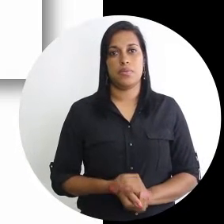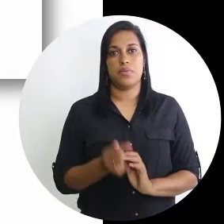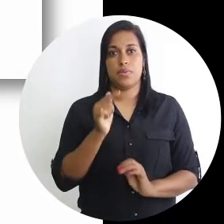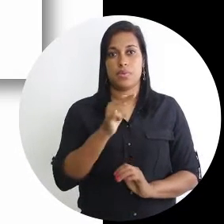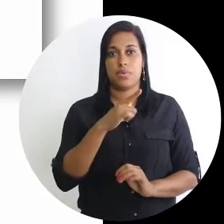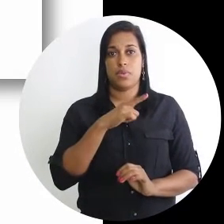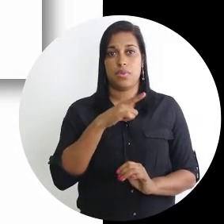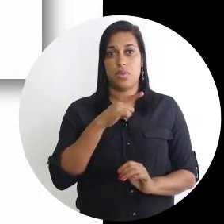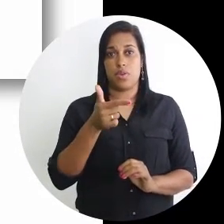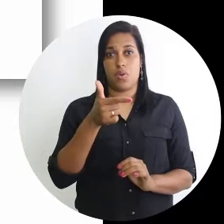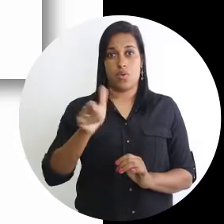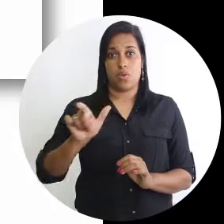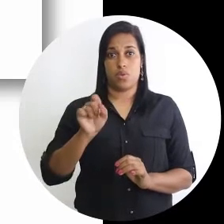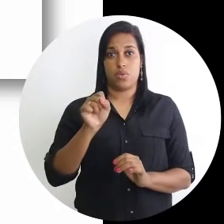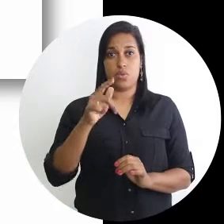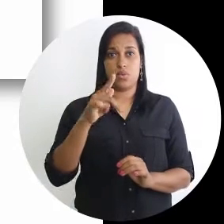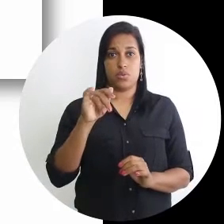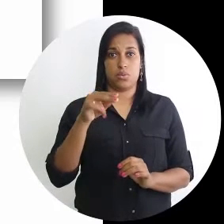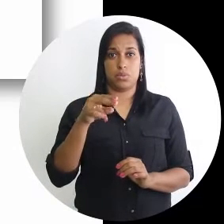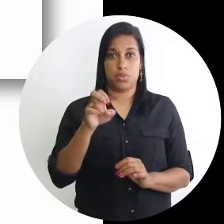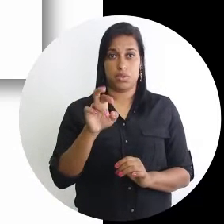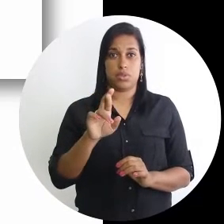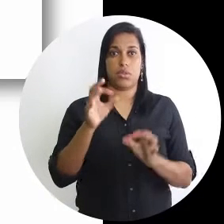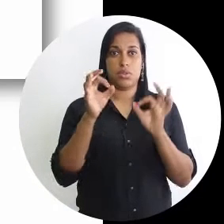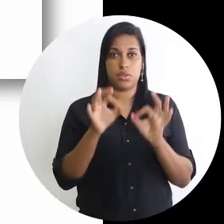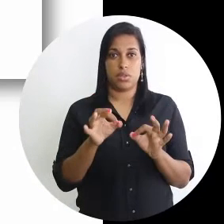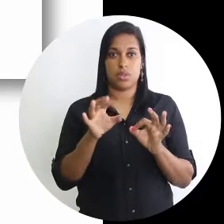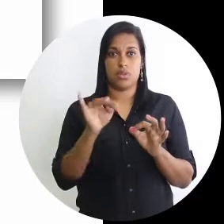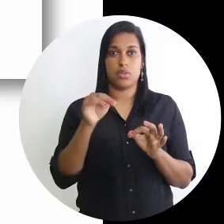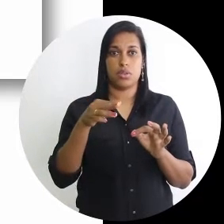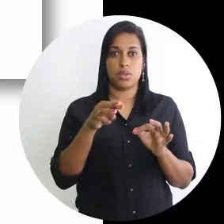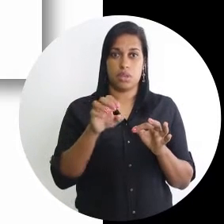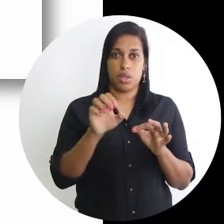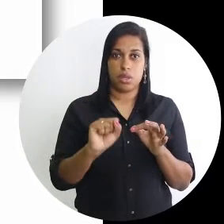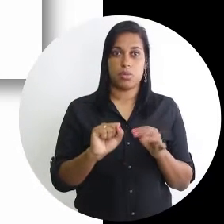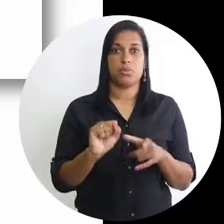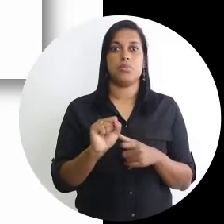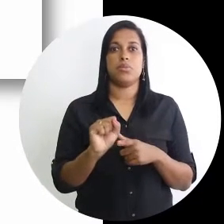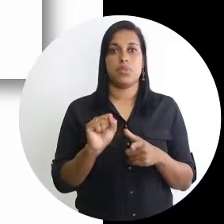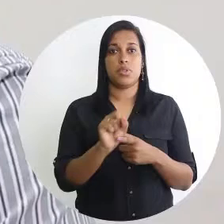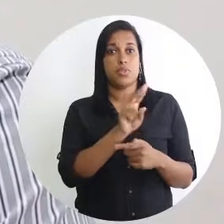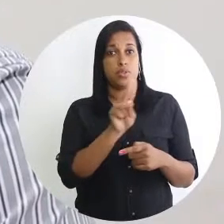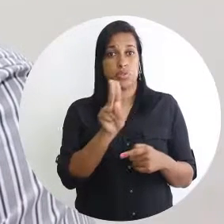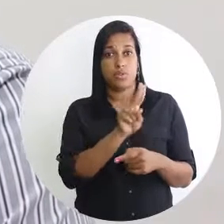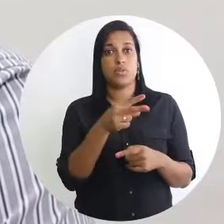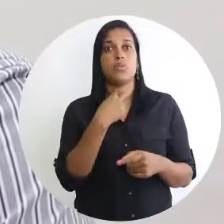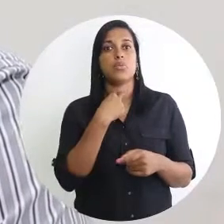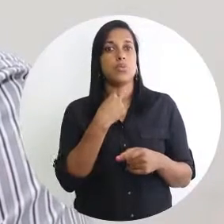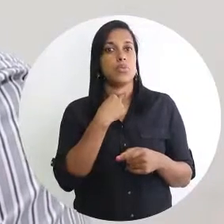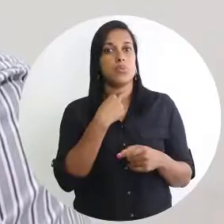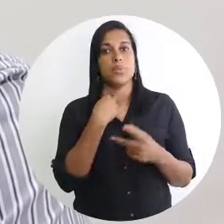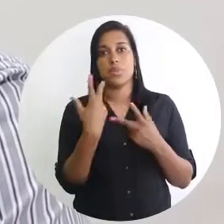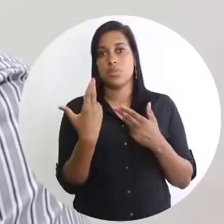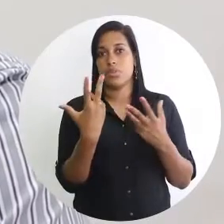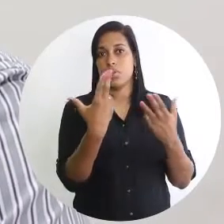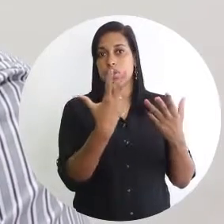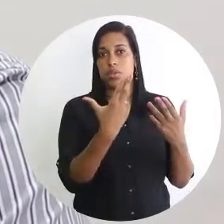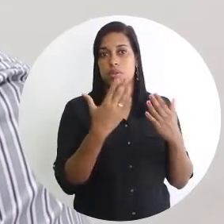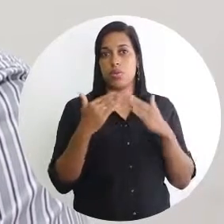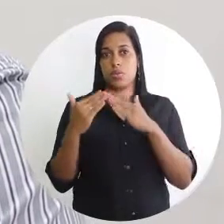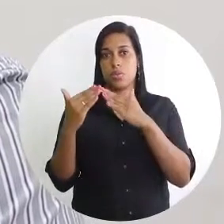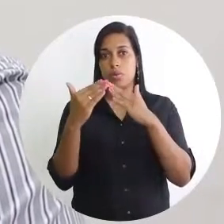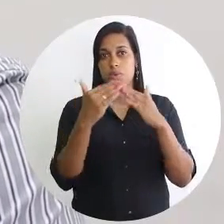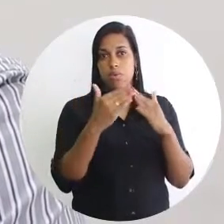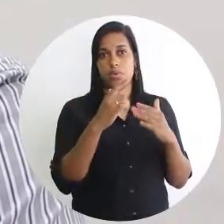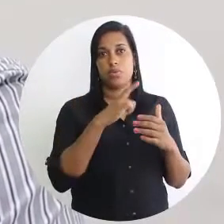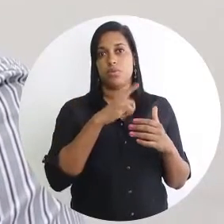Aqui a gente tem outro spinner, certo? Com o nome times. Esses nomes não podem ser iguais, certo, pessoal? Tem aqui um